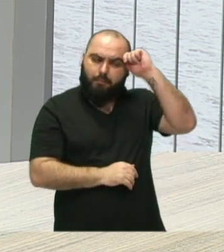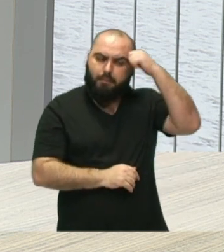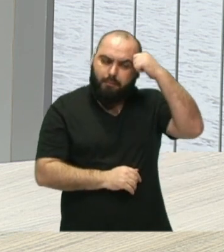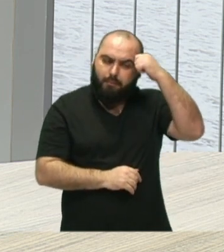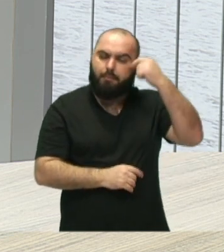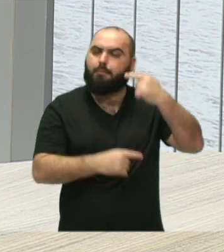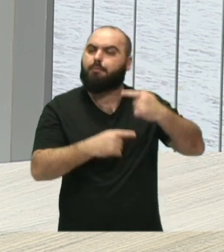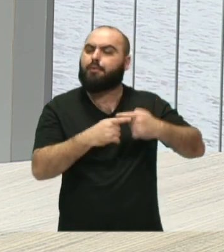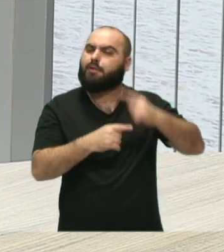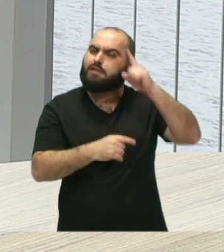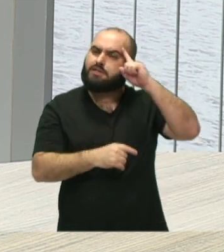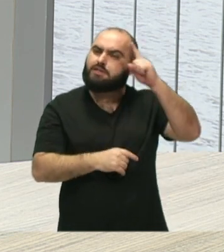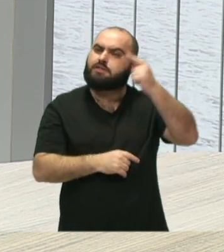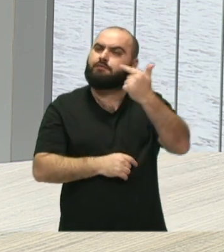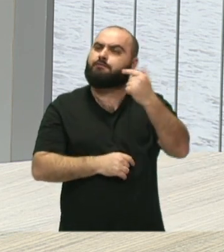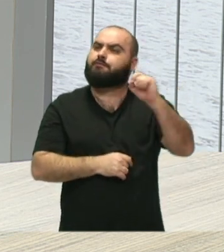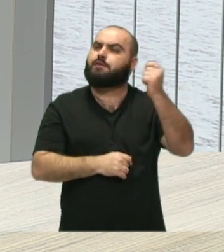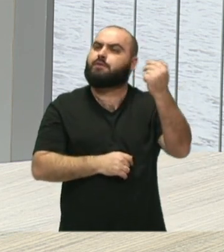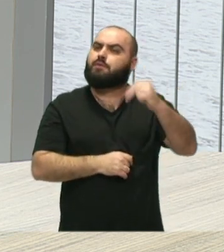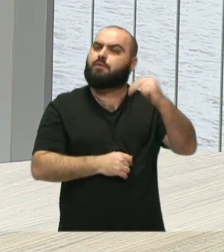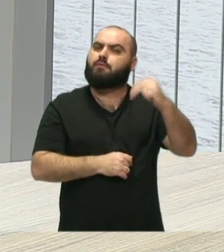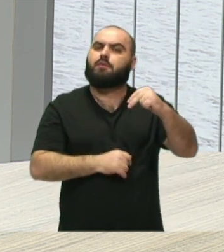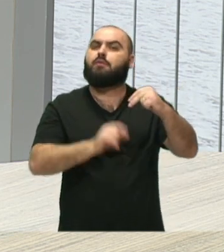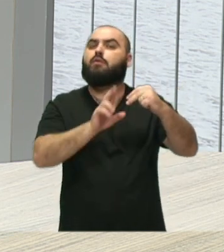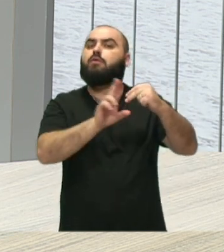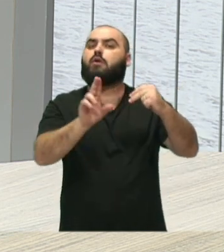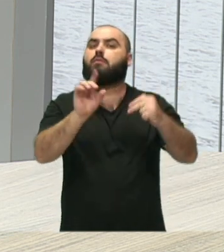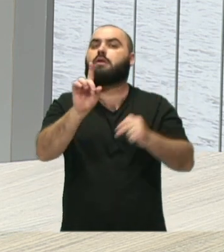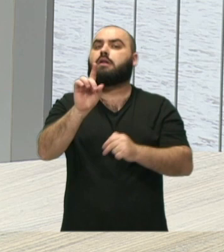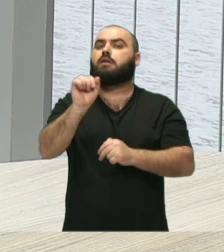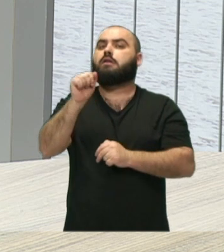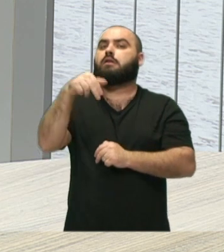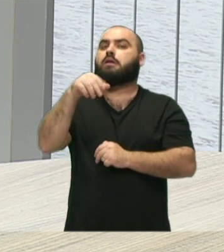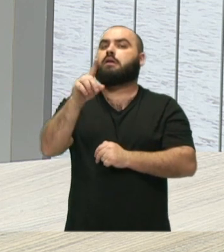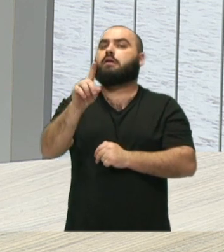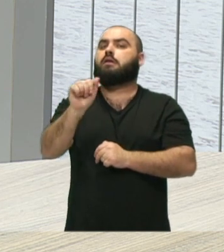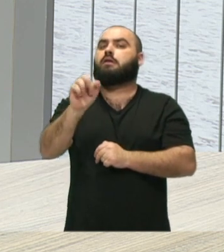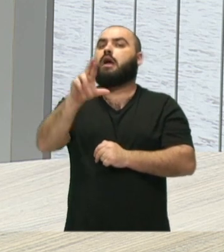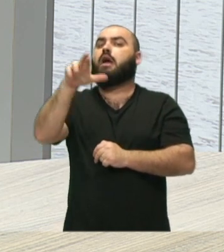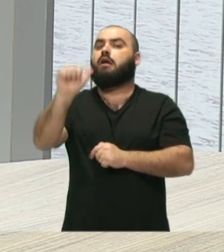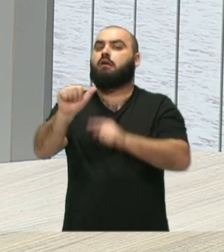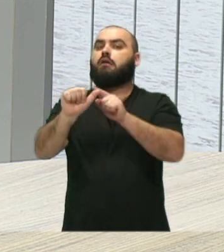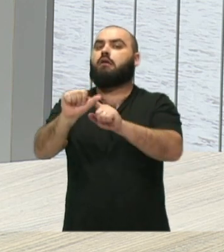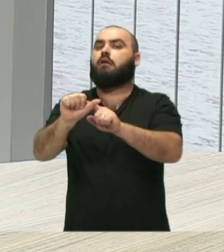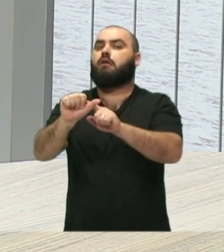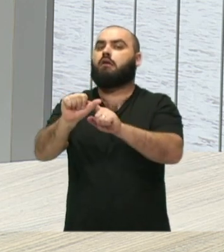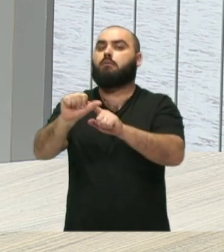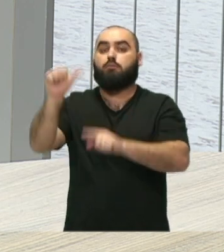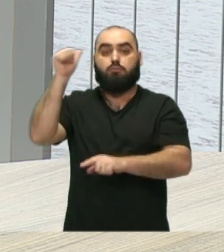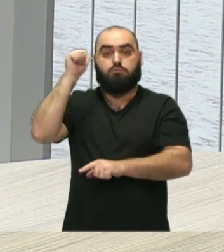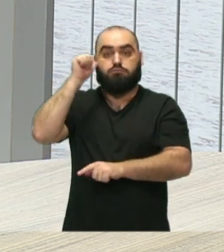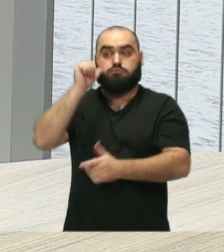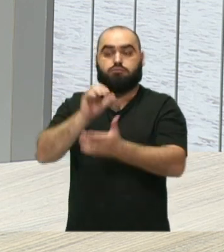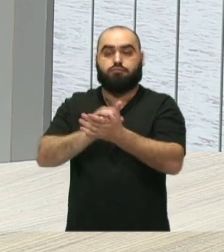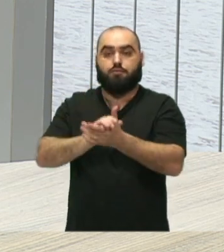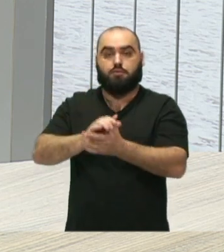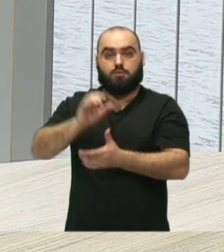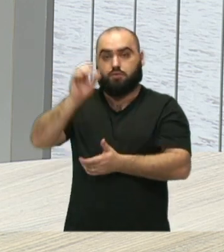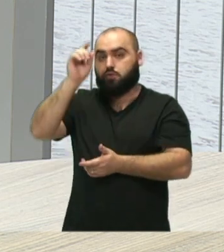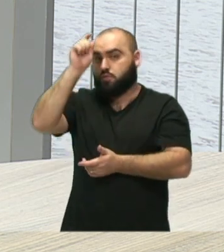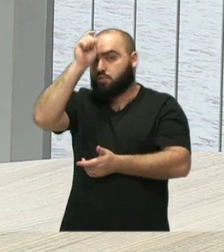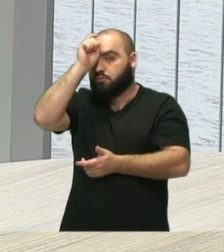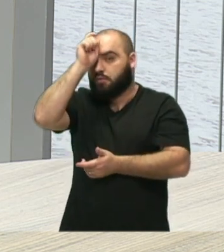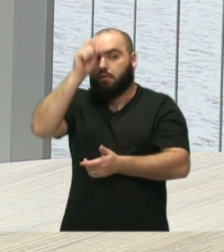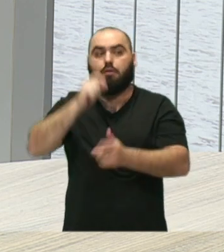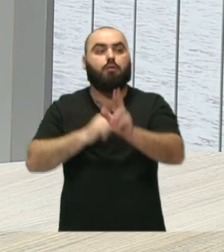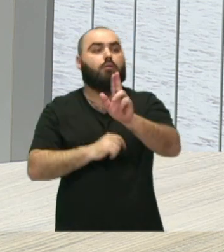nome do dia 20 de novembro não é o nome de Dandara, que é a esposa de Zumbi, que era responsável pelos exércitos? Por que não é o nome de Teresa? Por que não é o